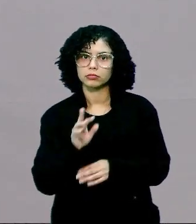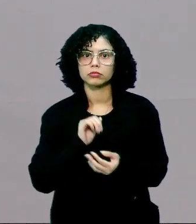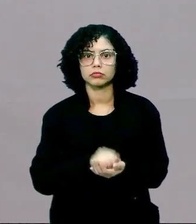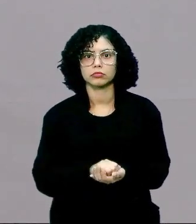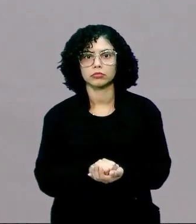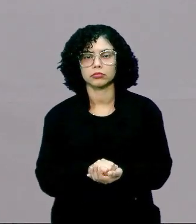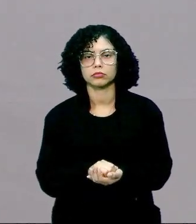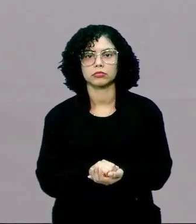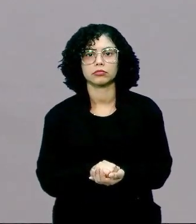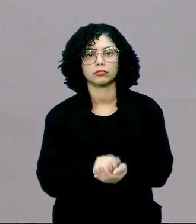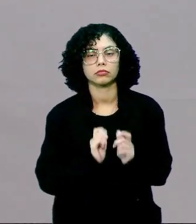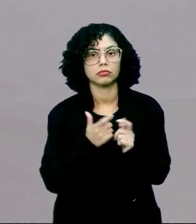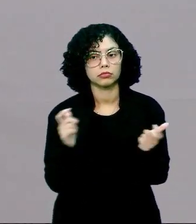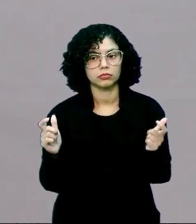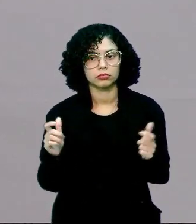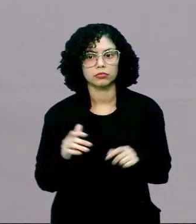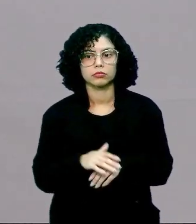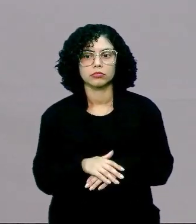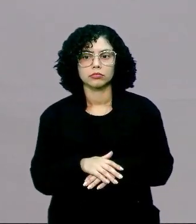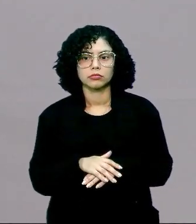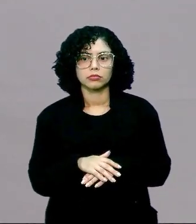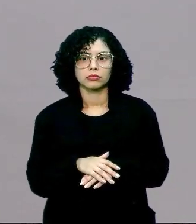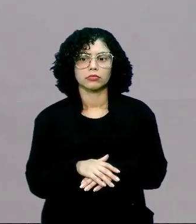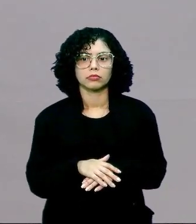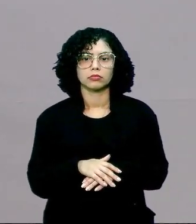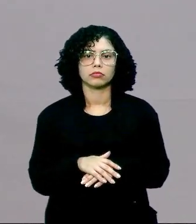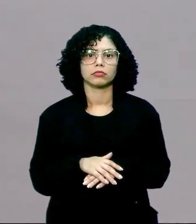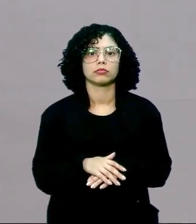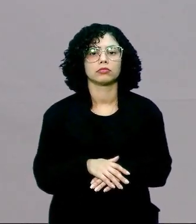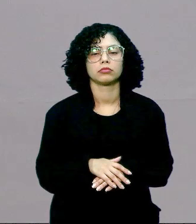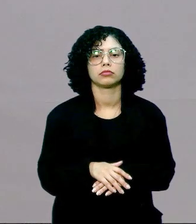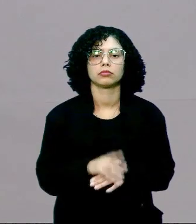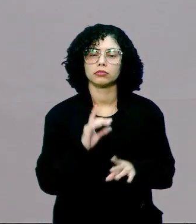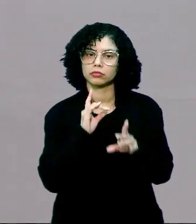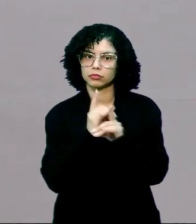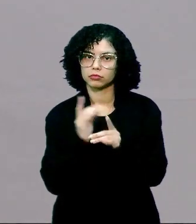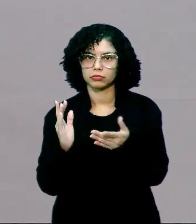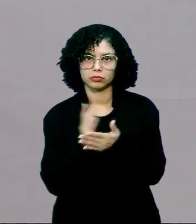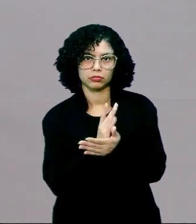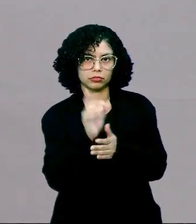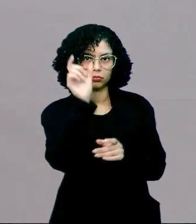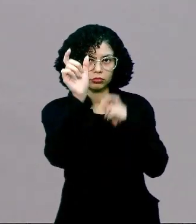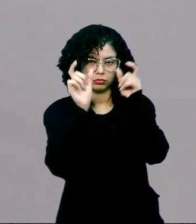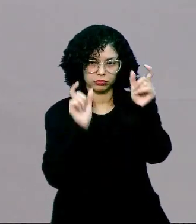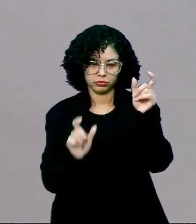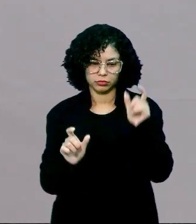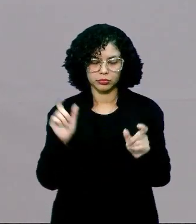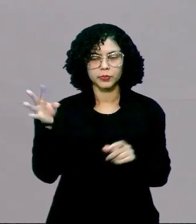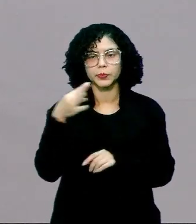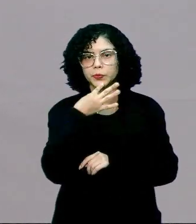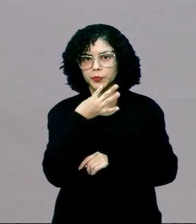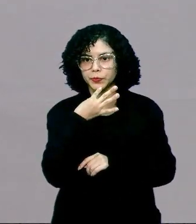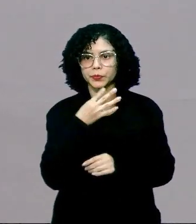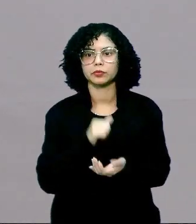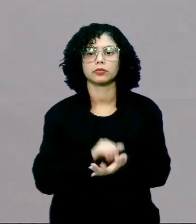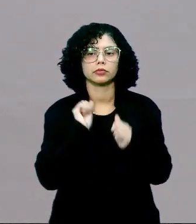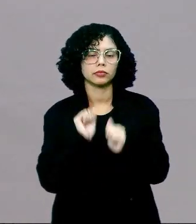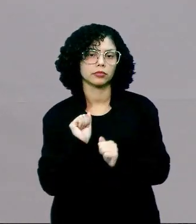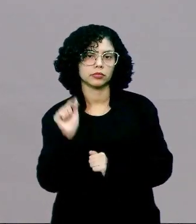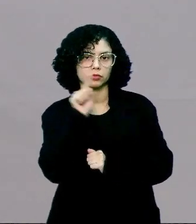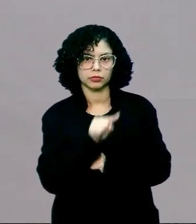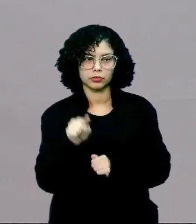forma exagerada, né? Nesse caso ali, se vocês identificarem algumas palavras que vocês conhecem, vocês